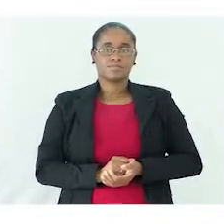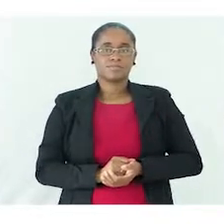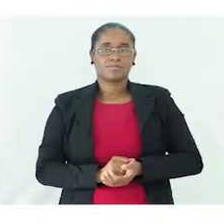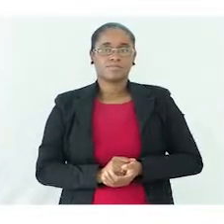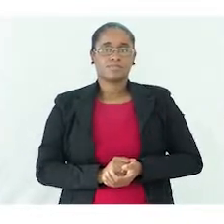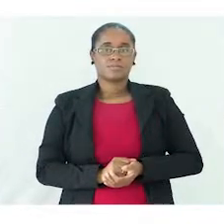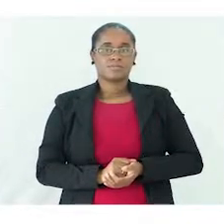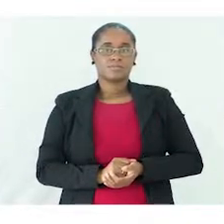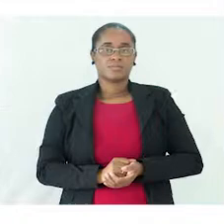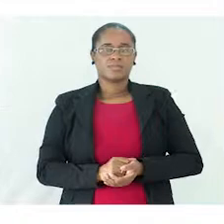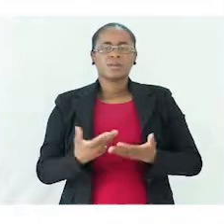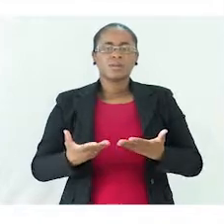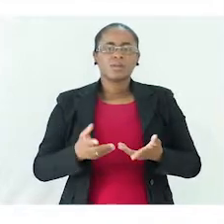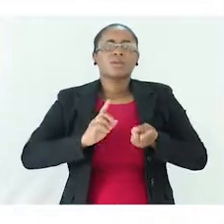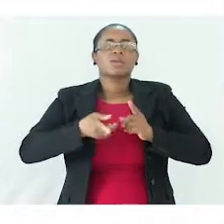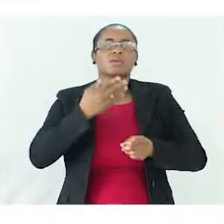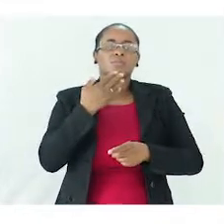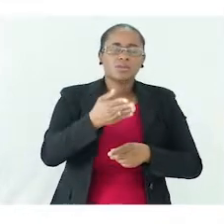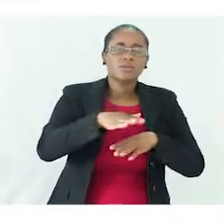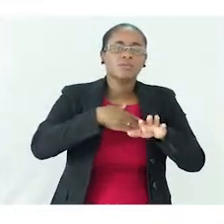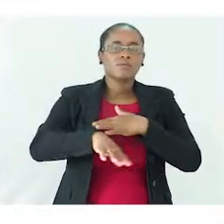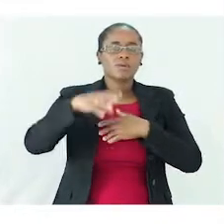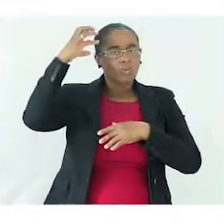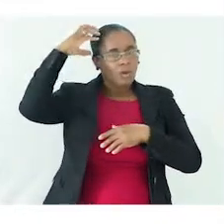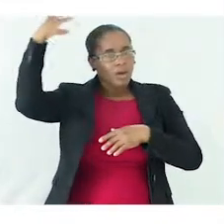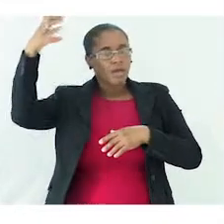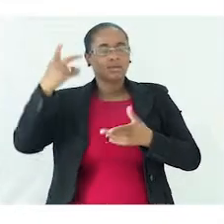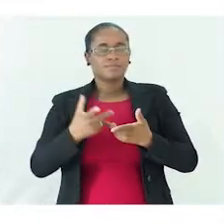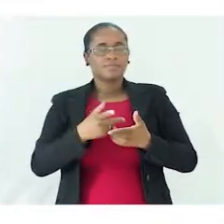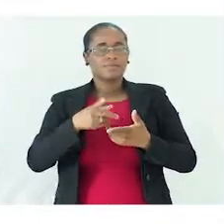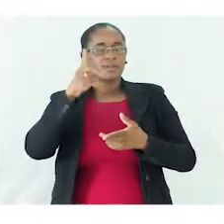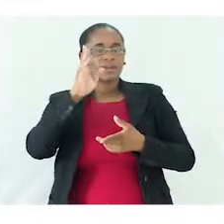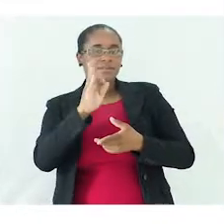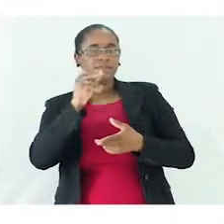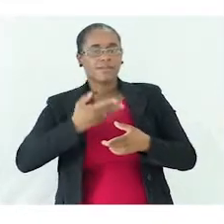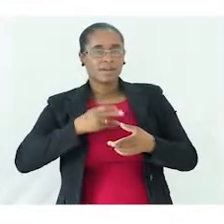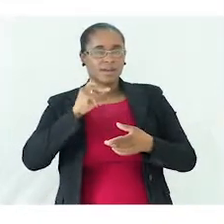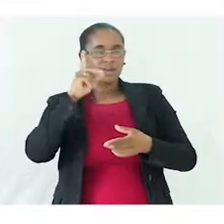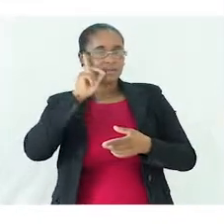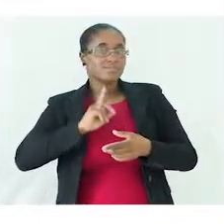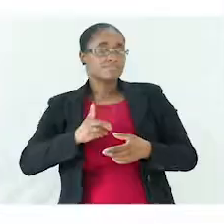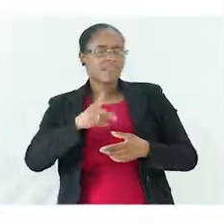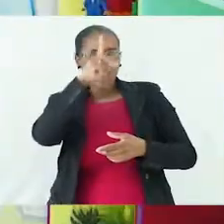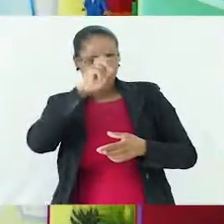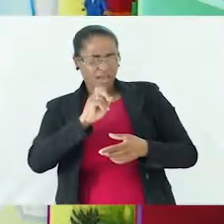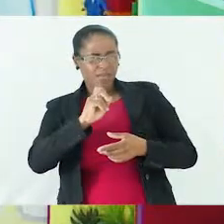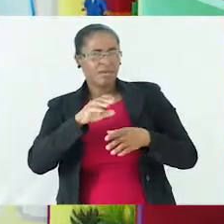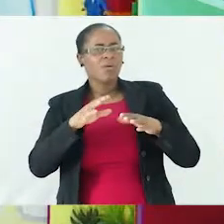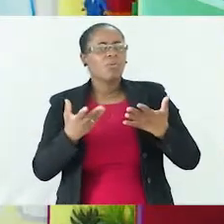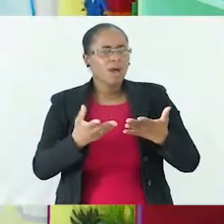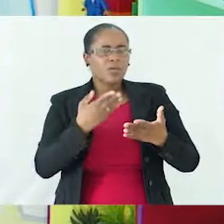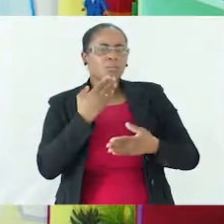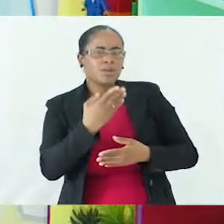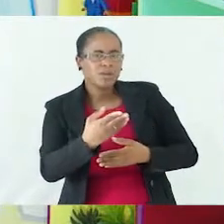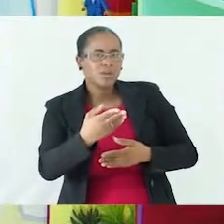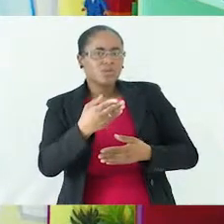E que pedido fez o rei às fadas? Lembram-se que pedido fez o rei às fadas? Eu